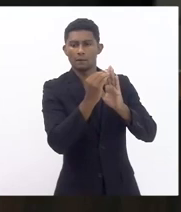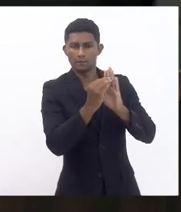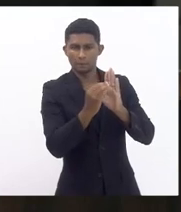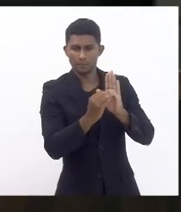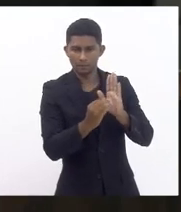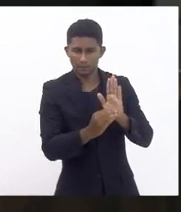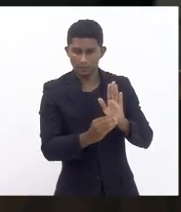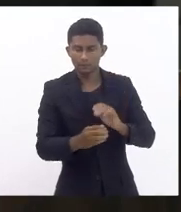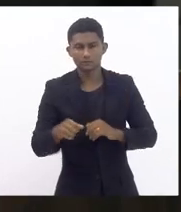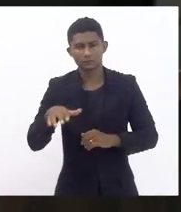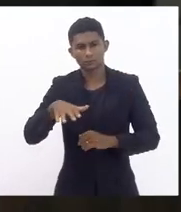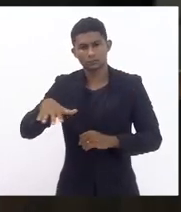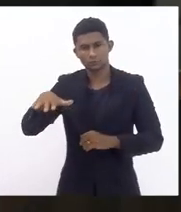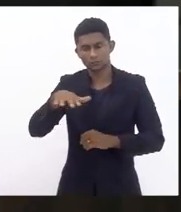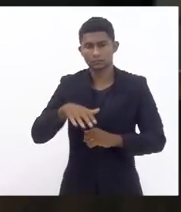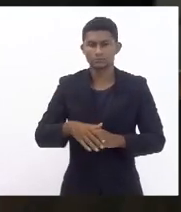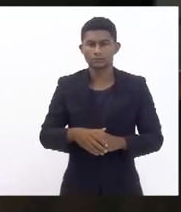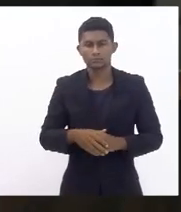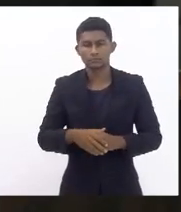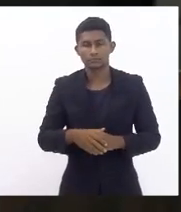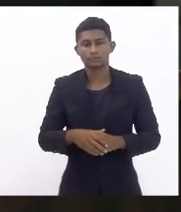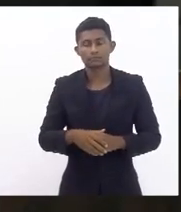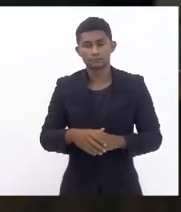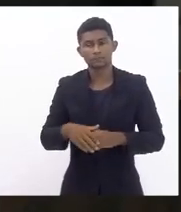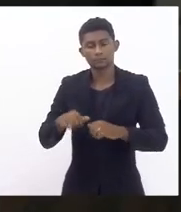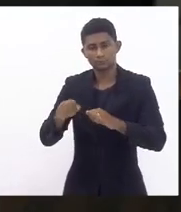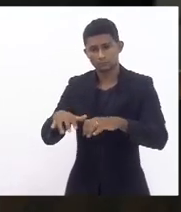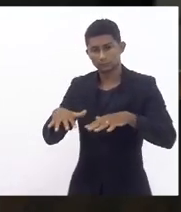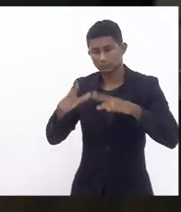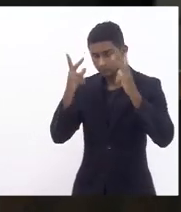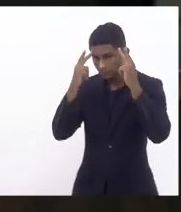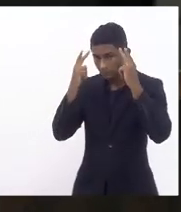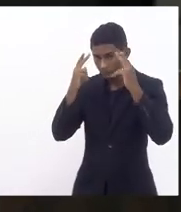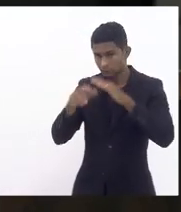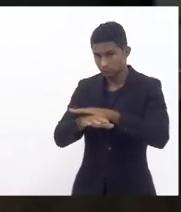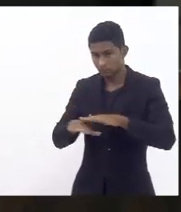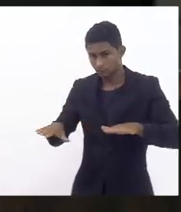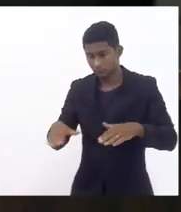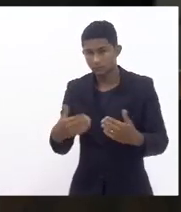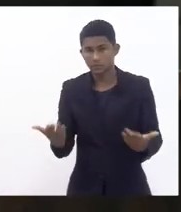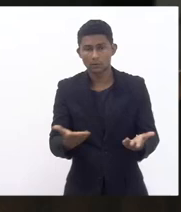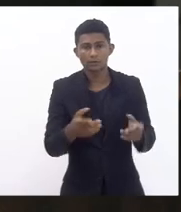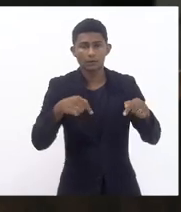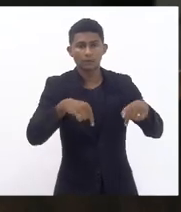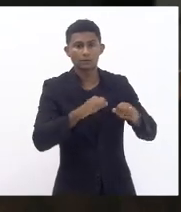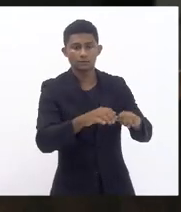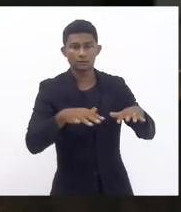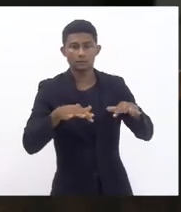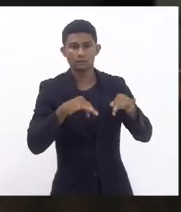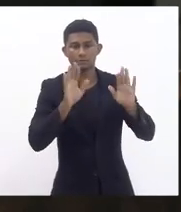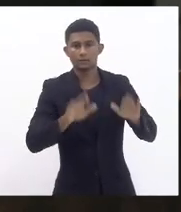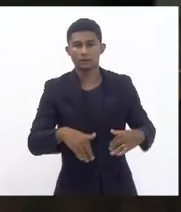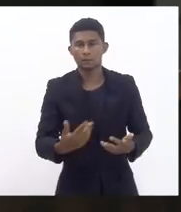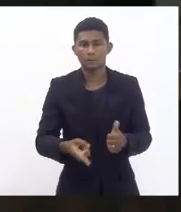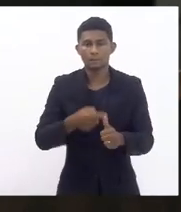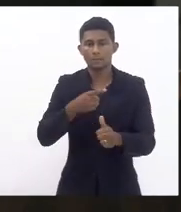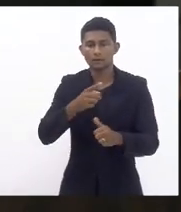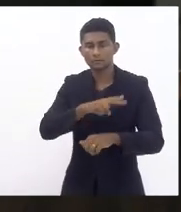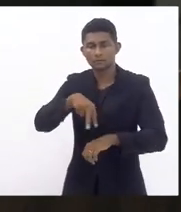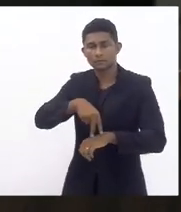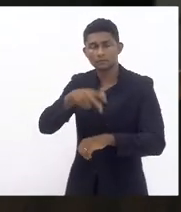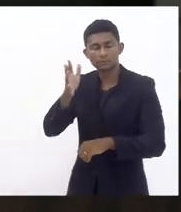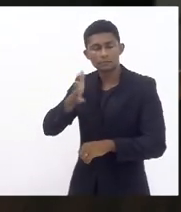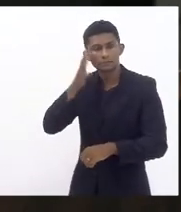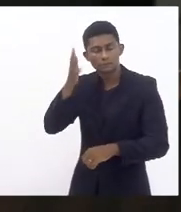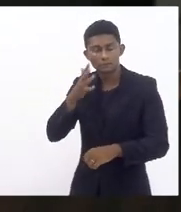parlamentares. Nada mais havendo a tratar na ordem do dia, passa ao expediente final. Com o primeiro orador escrito, o nobre